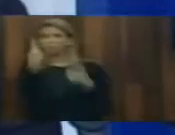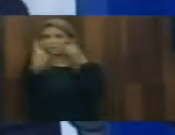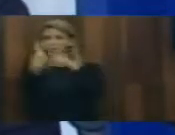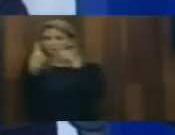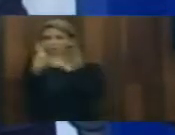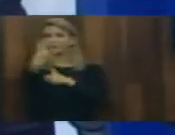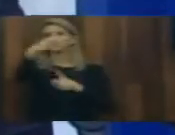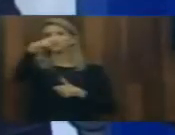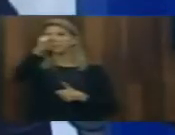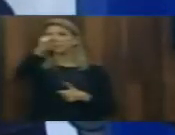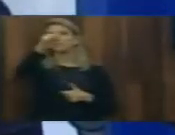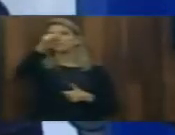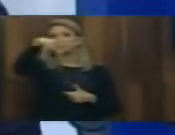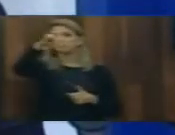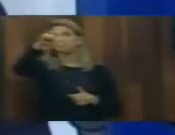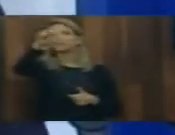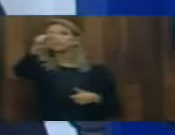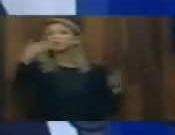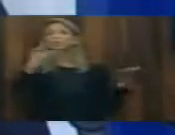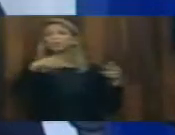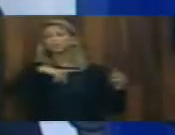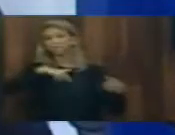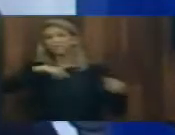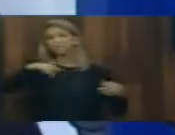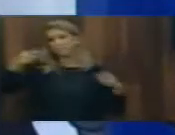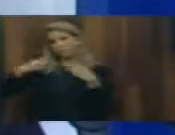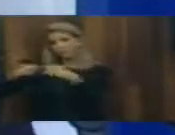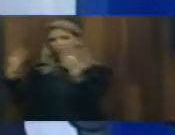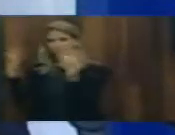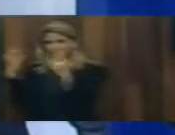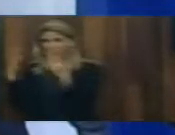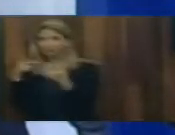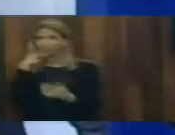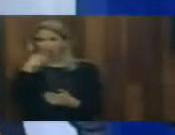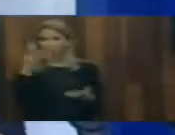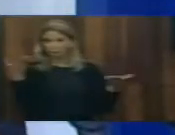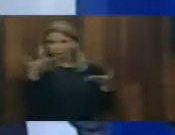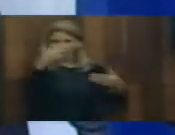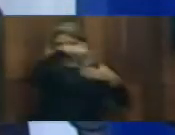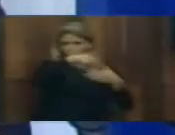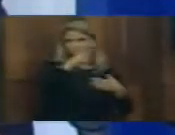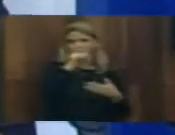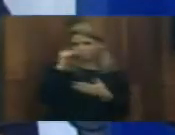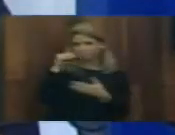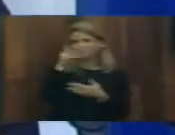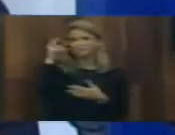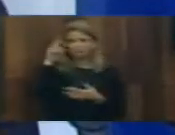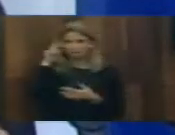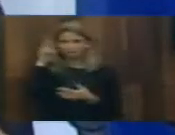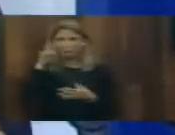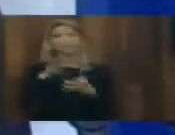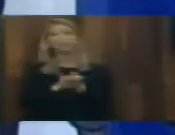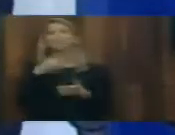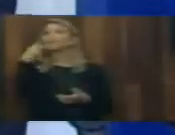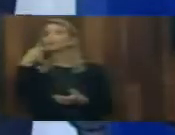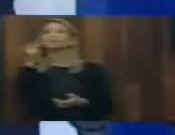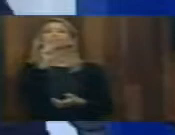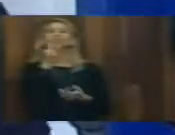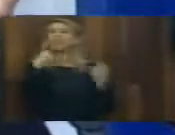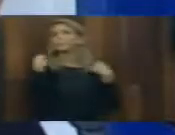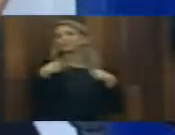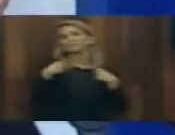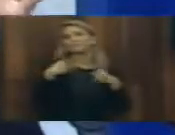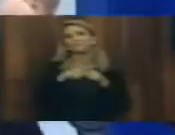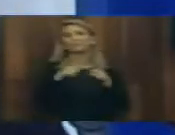mas mesmo assim eu quero relatar, que ela falou aqui na tribuna, né, que não precisava fazer, eu entendi, né,